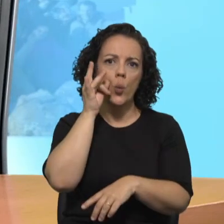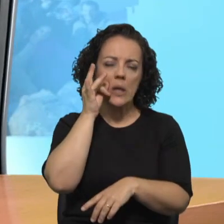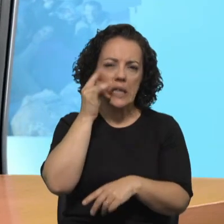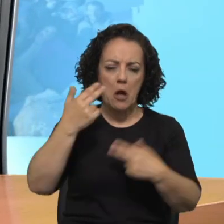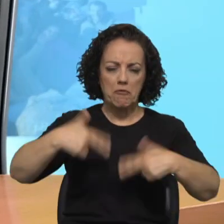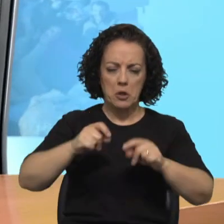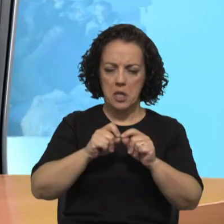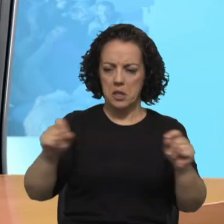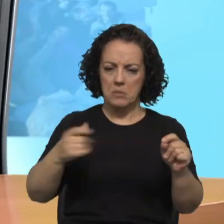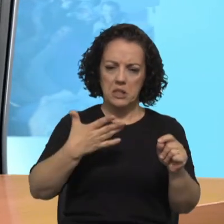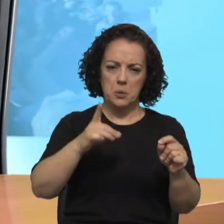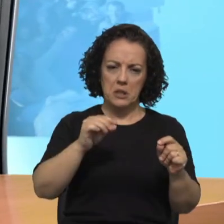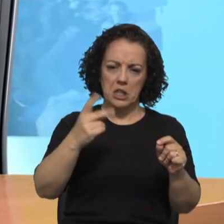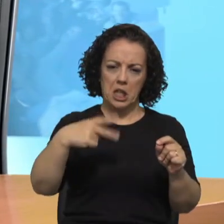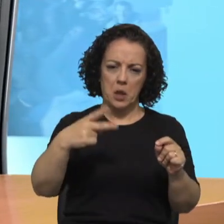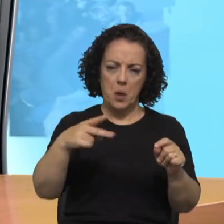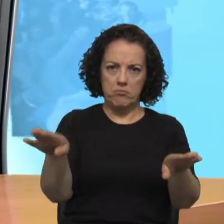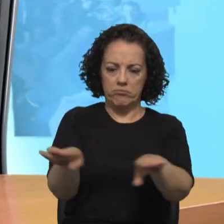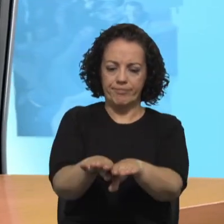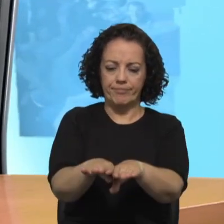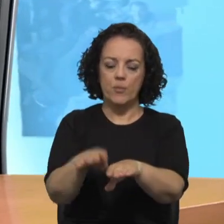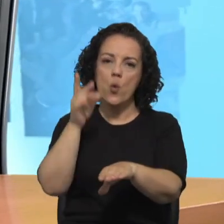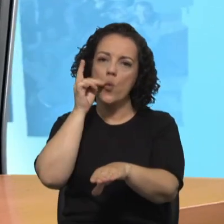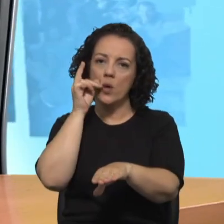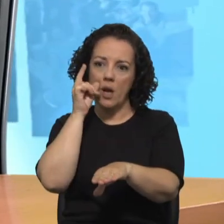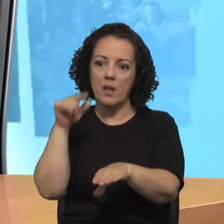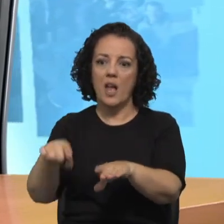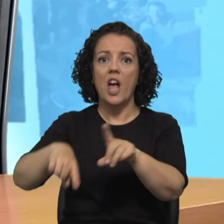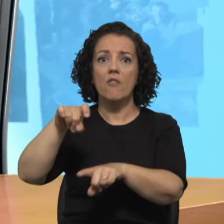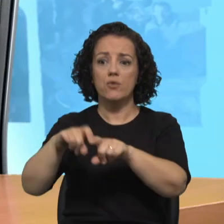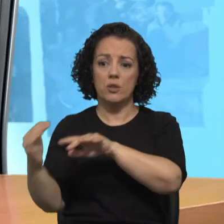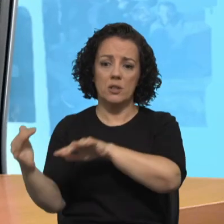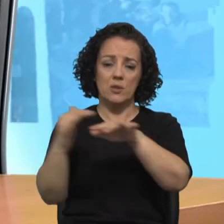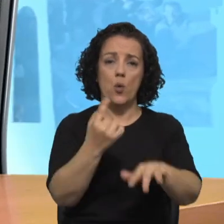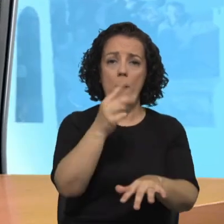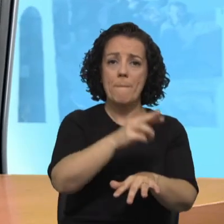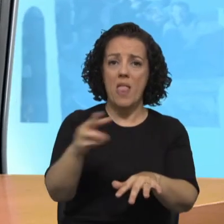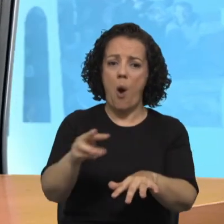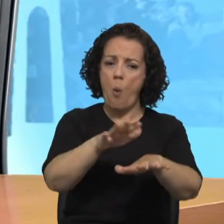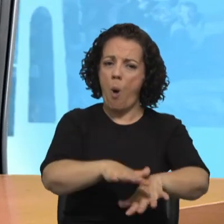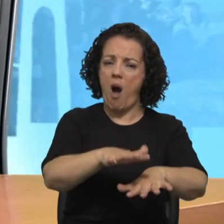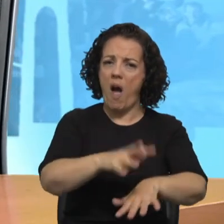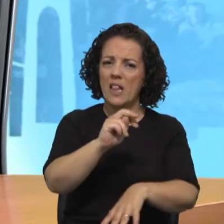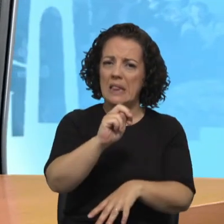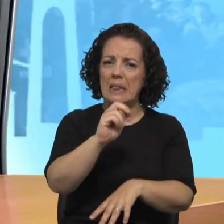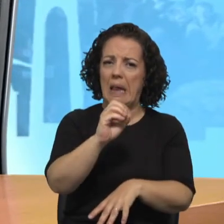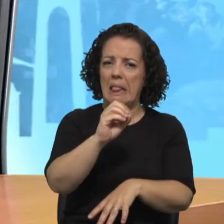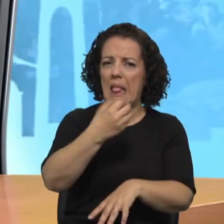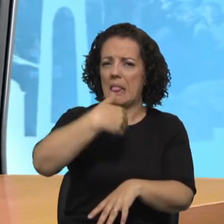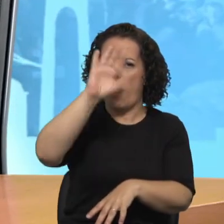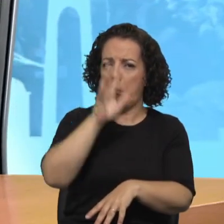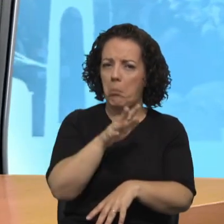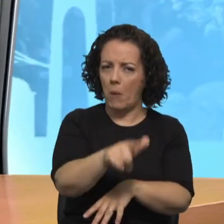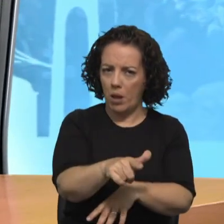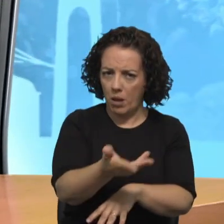160 quilómetros, mais ou menos, com a Ucrânia e recebeu mais de 1 milhão de refugiados e ainda permanece lá 30 e tal mil. E por outro